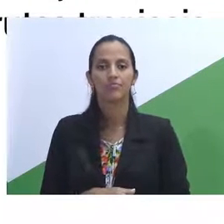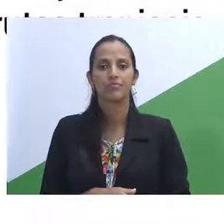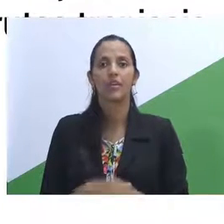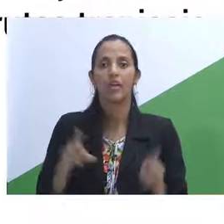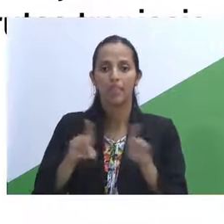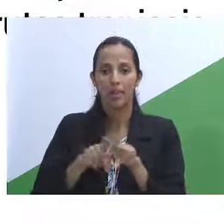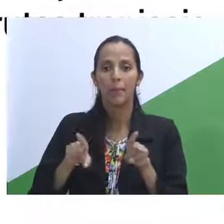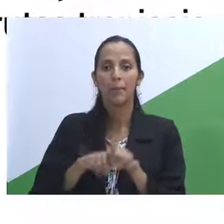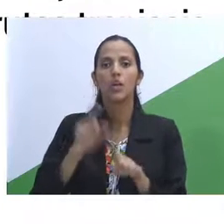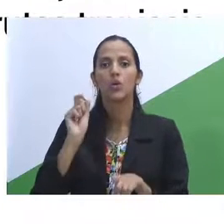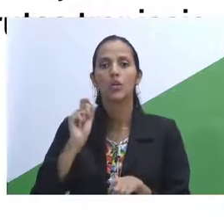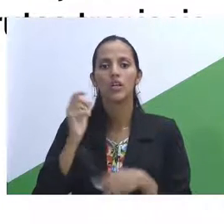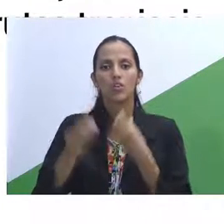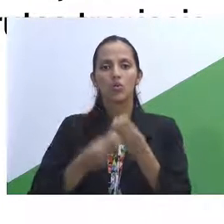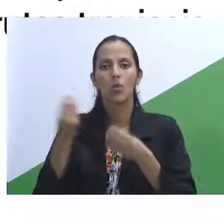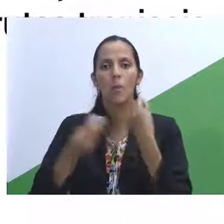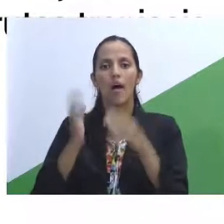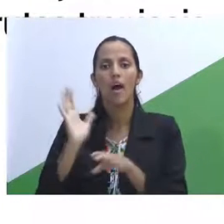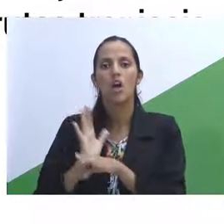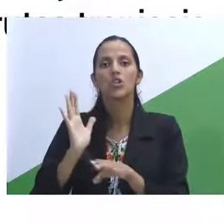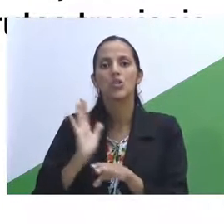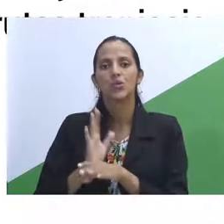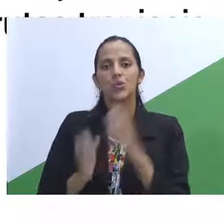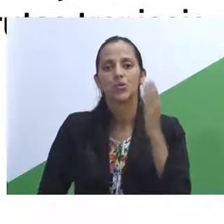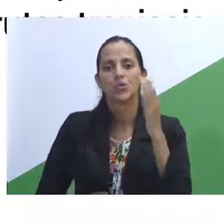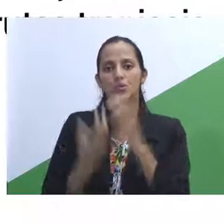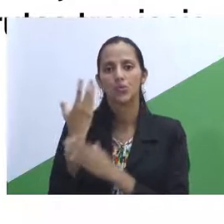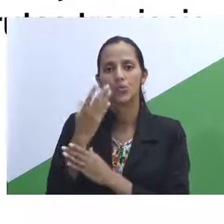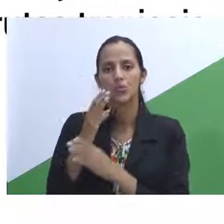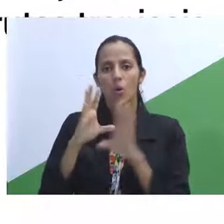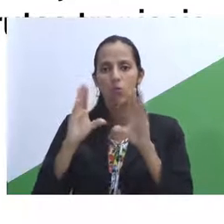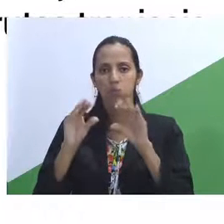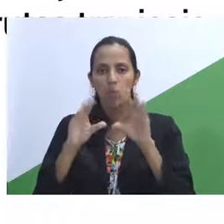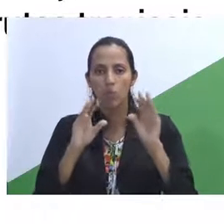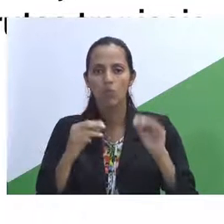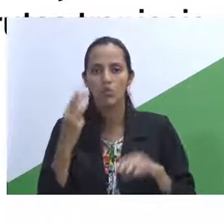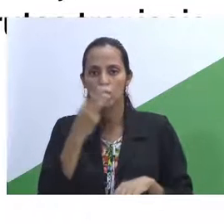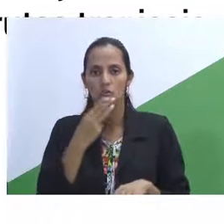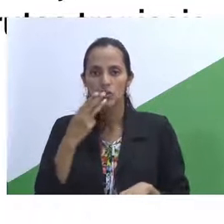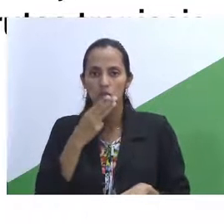a policultura, incentivando a implantação do algodão, do açúcar,